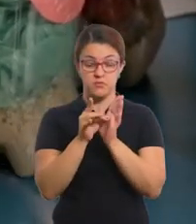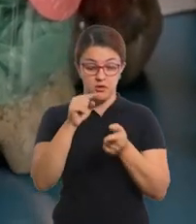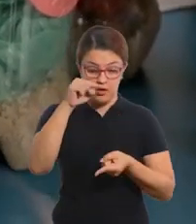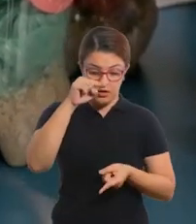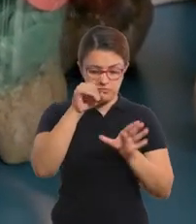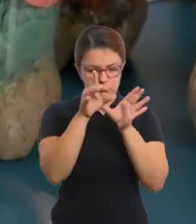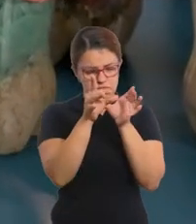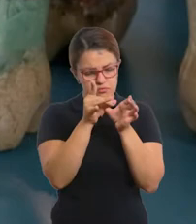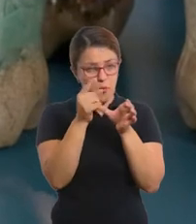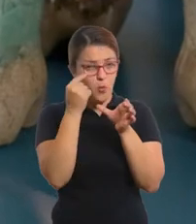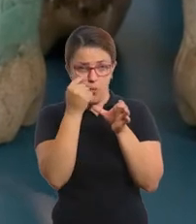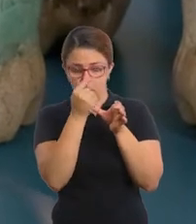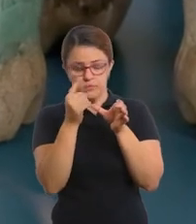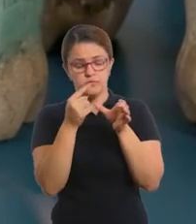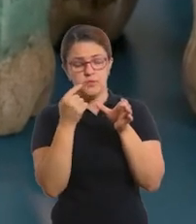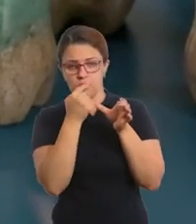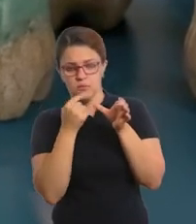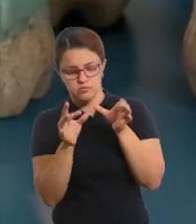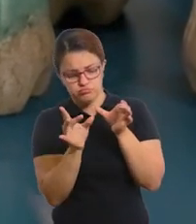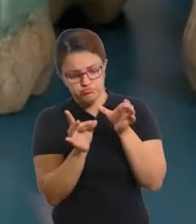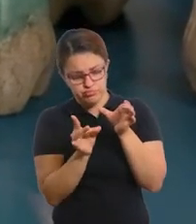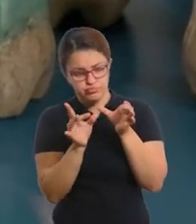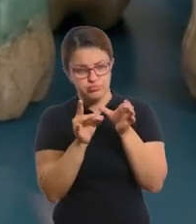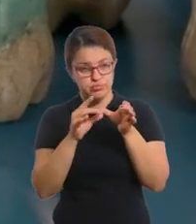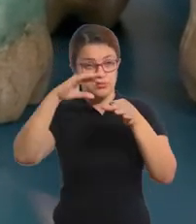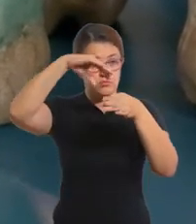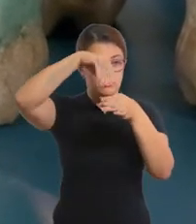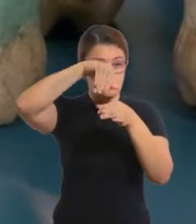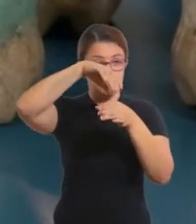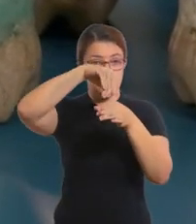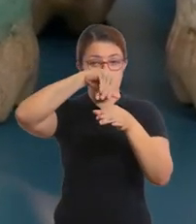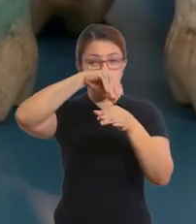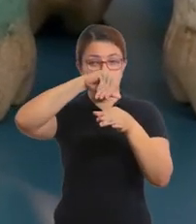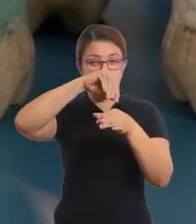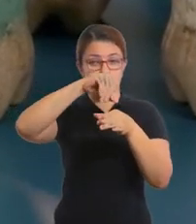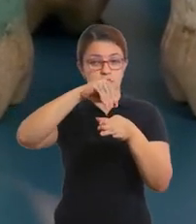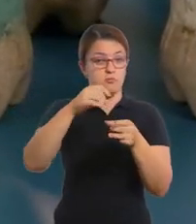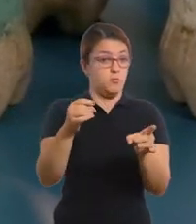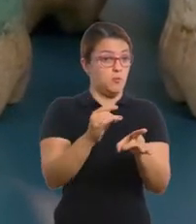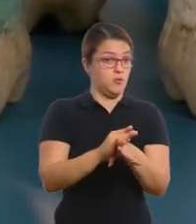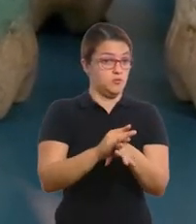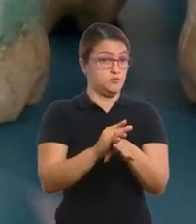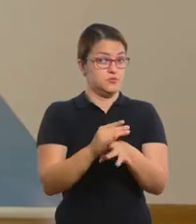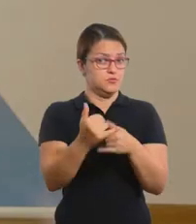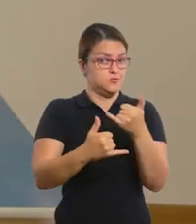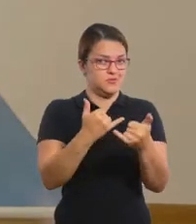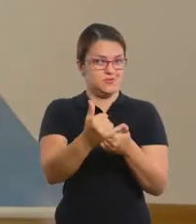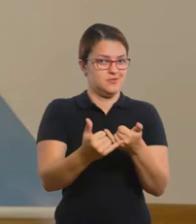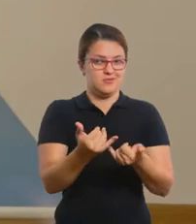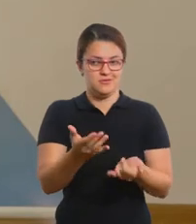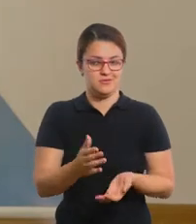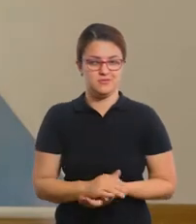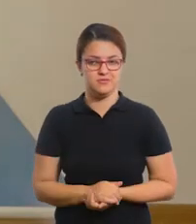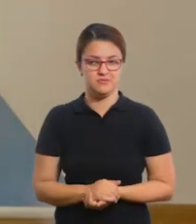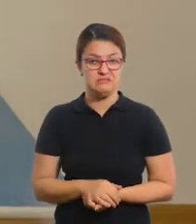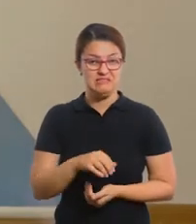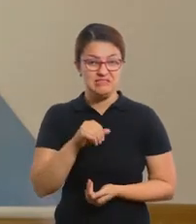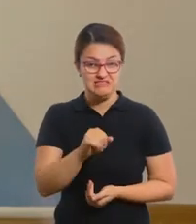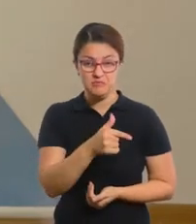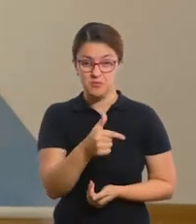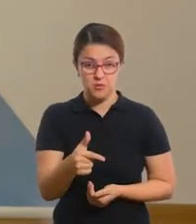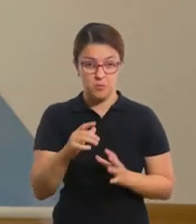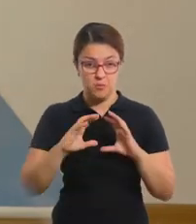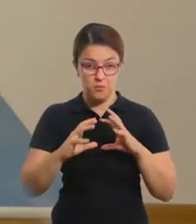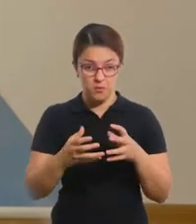os olhinhos, a boquinha, fechar a garrafinha e aí tá pronto o seu jogo de boliche. Se você não